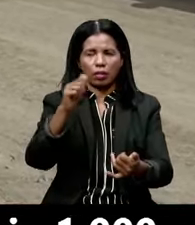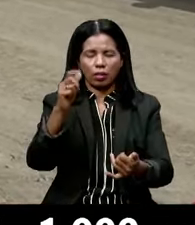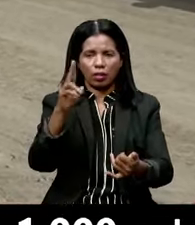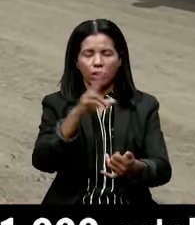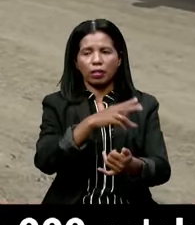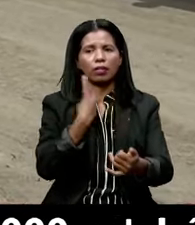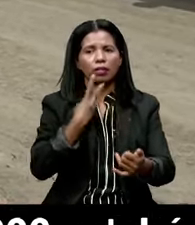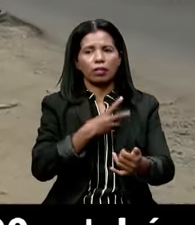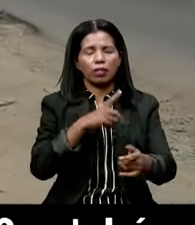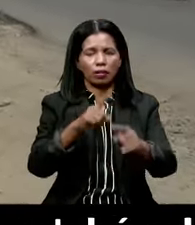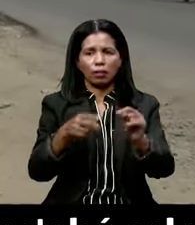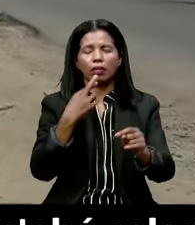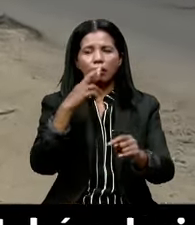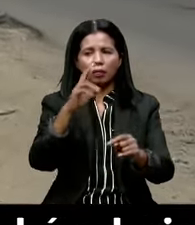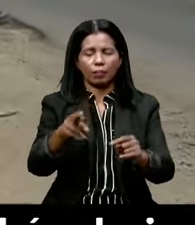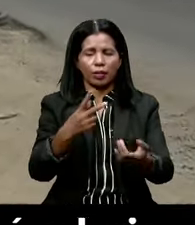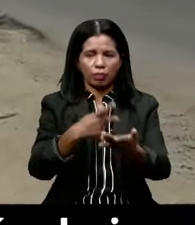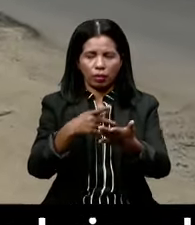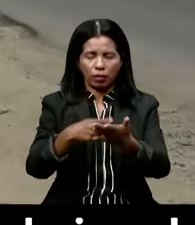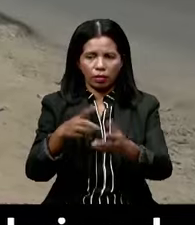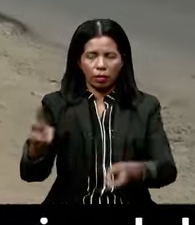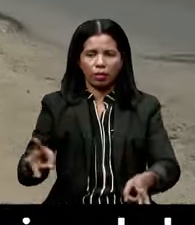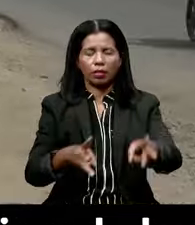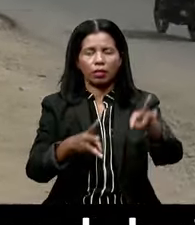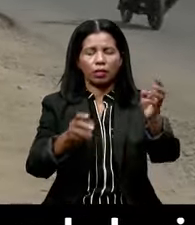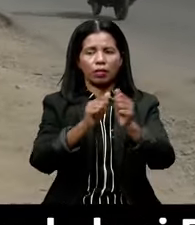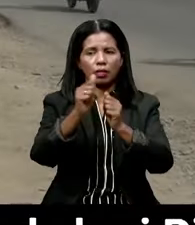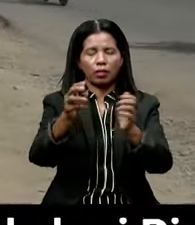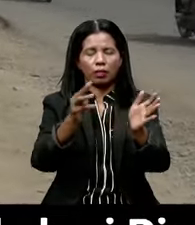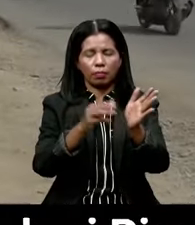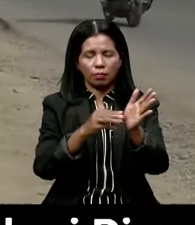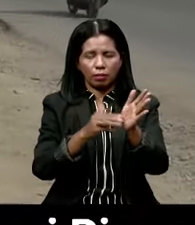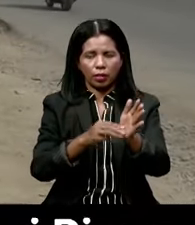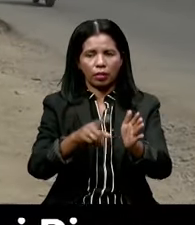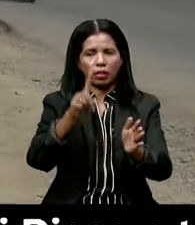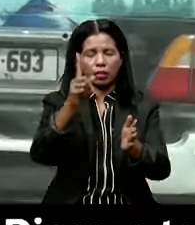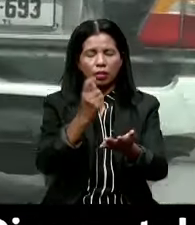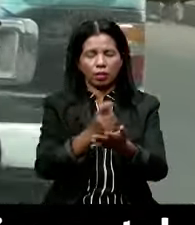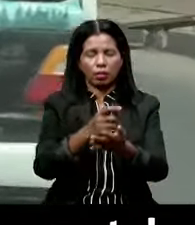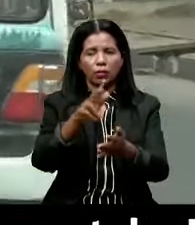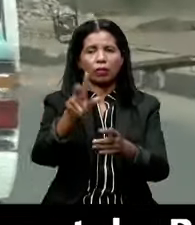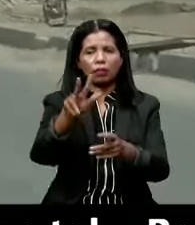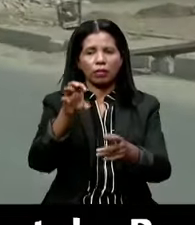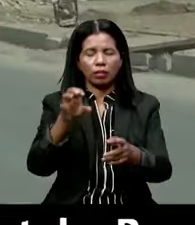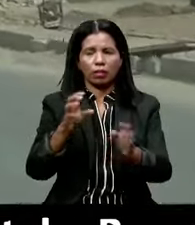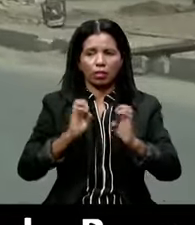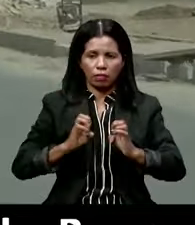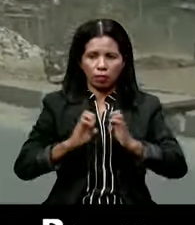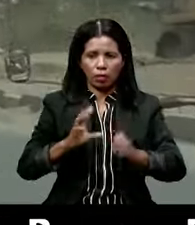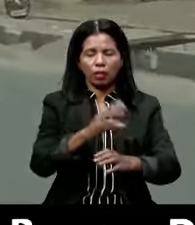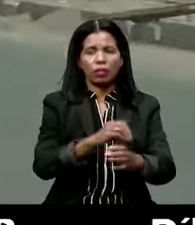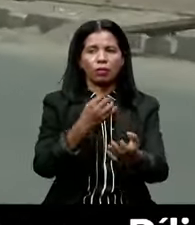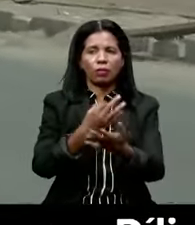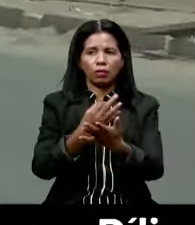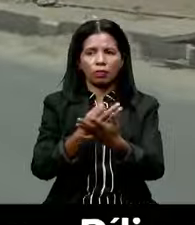tá lá velho responde. Projeto alargamento estrada Ronaro metro Rihun ida atos rua né? Tá mais categoria emergência. Orçamento